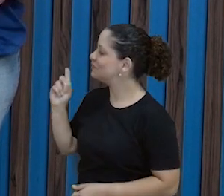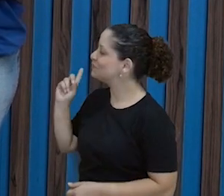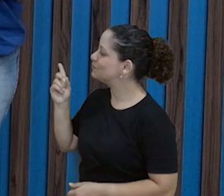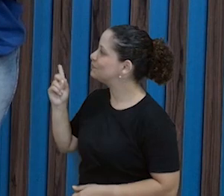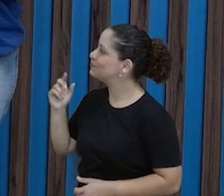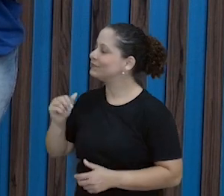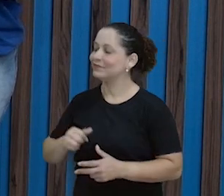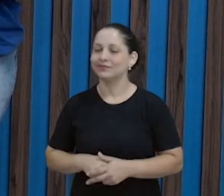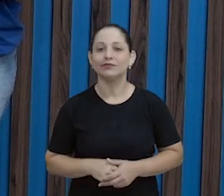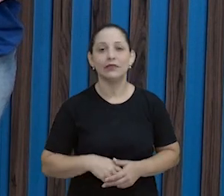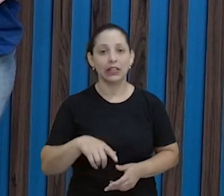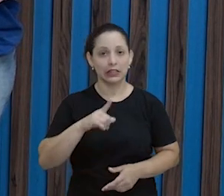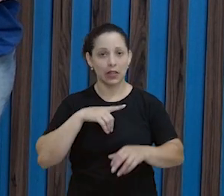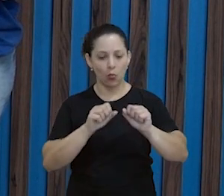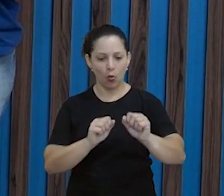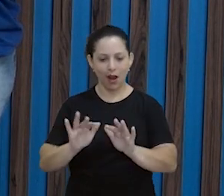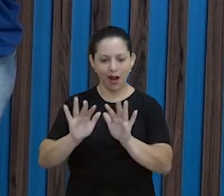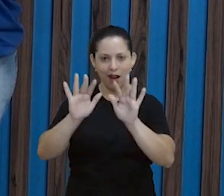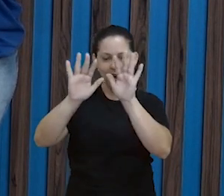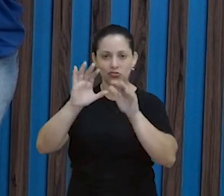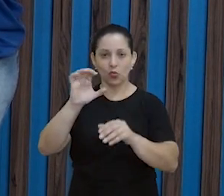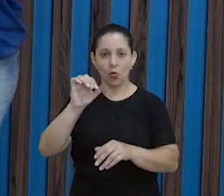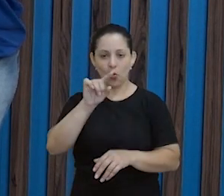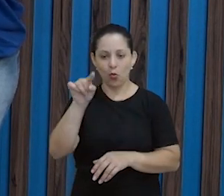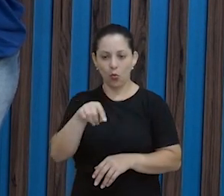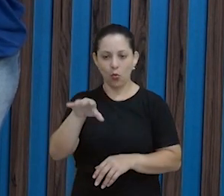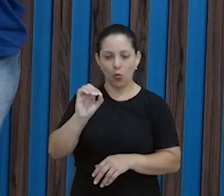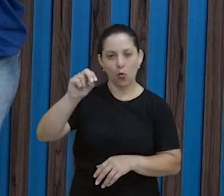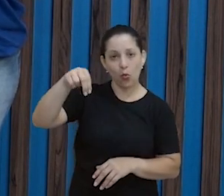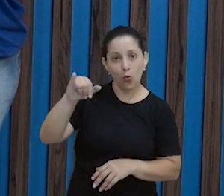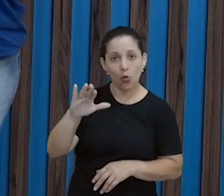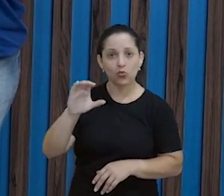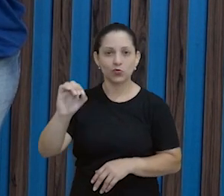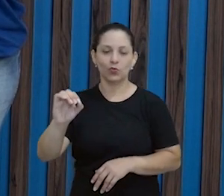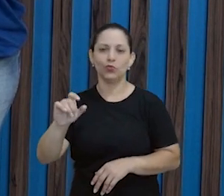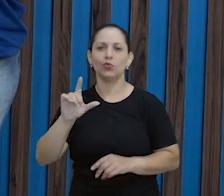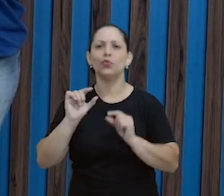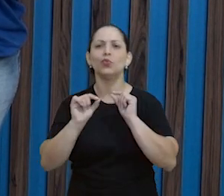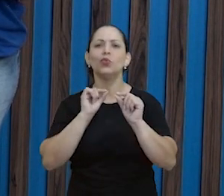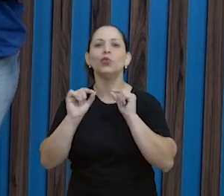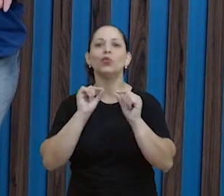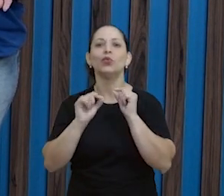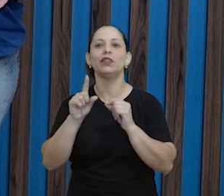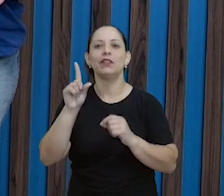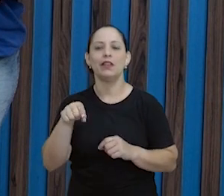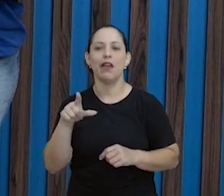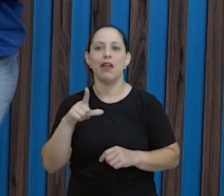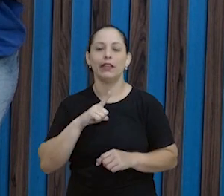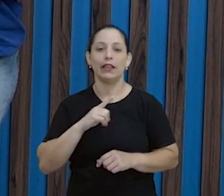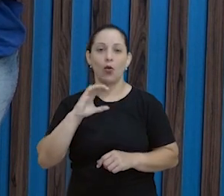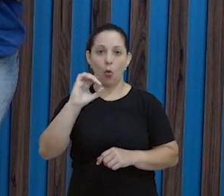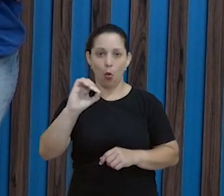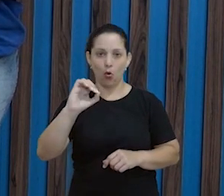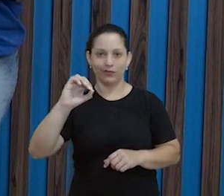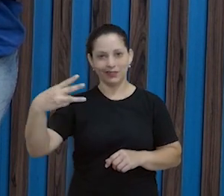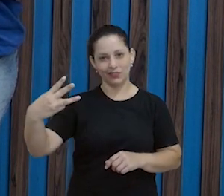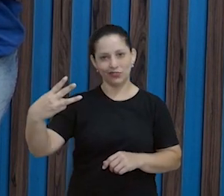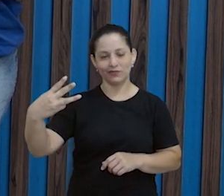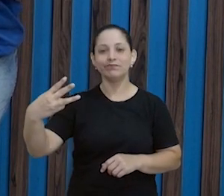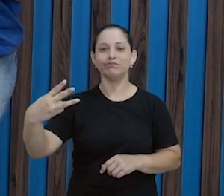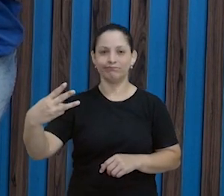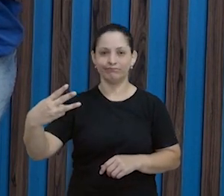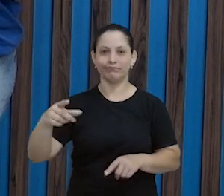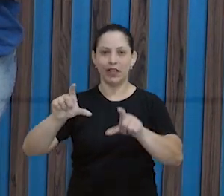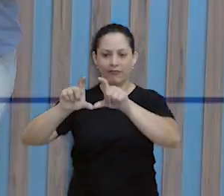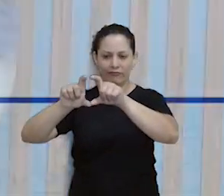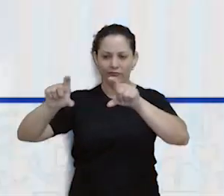tá? Então, a molécula de ozônio, ela é os 3 oxigênios que temos, né? Porque é O3, a representação